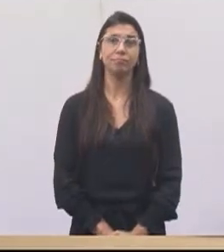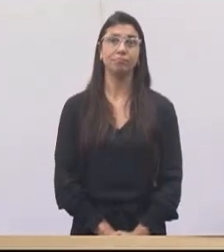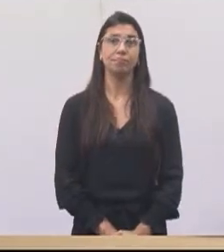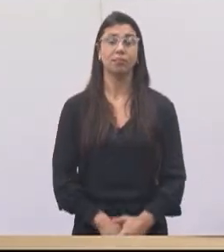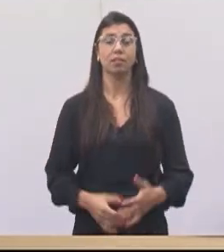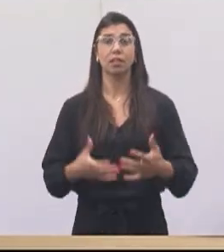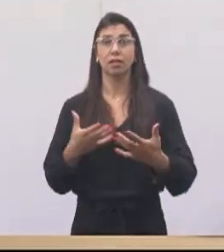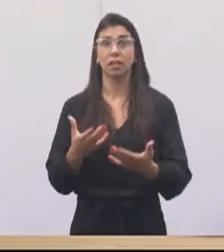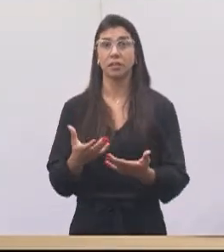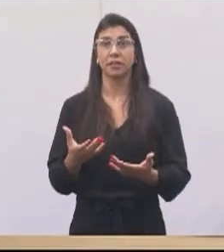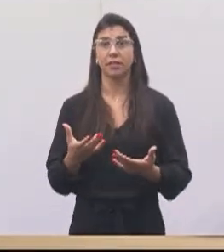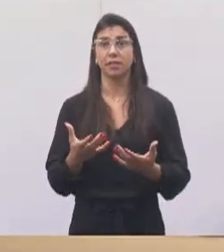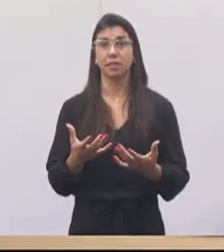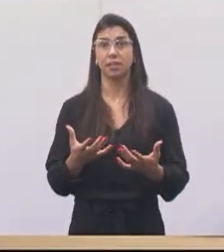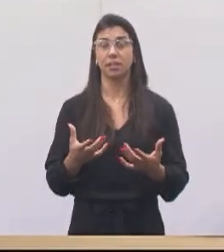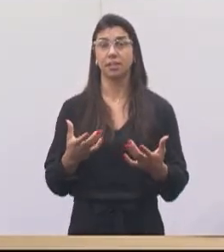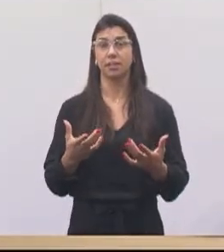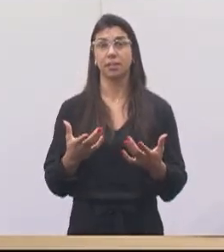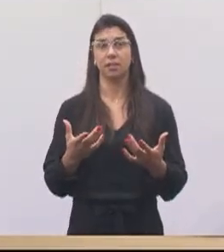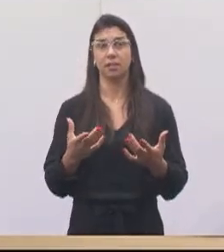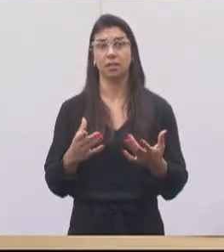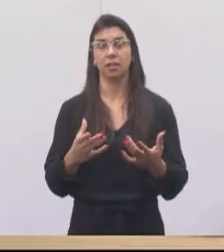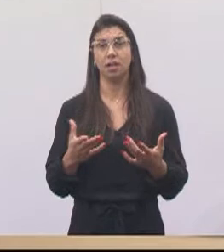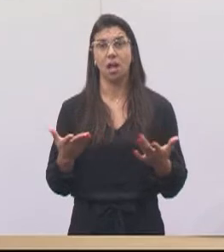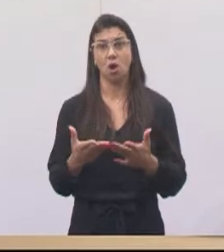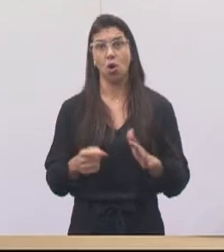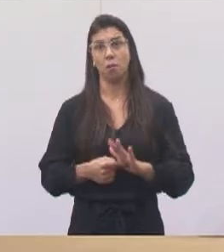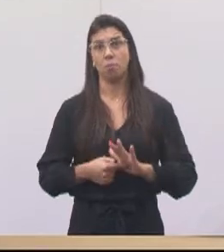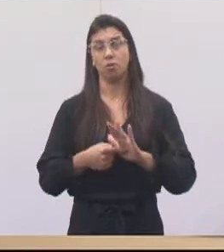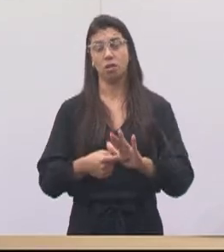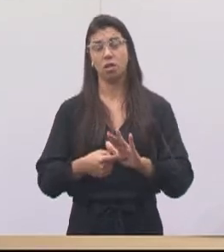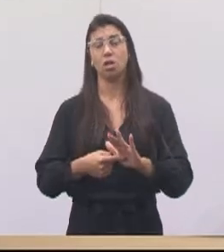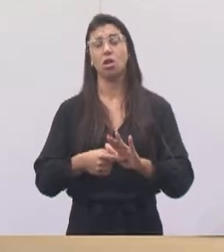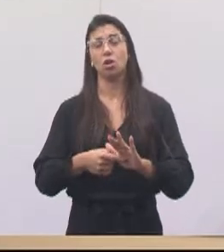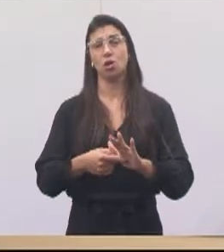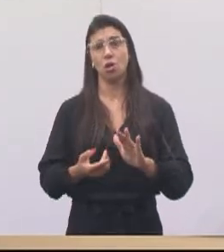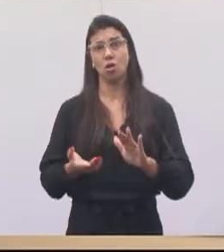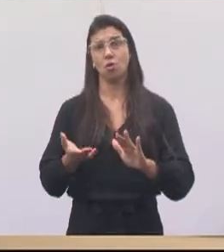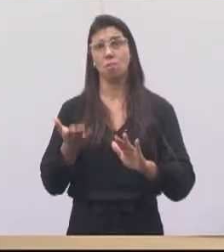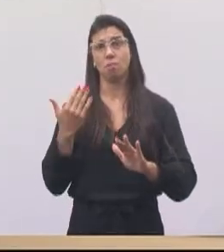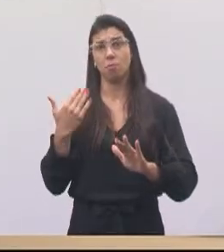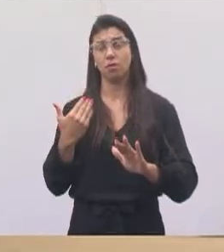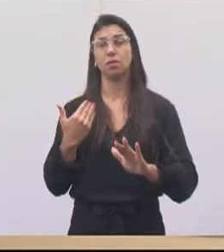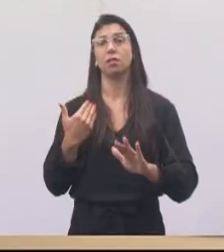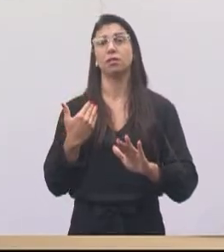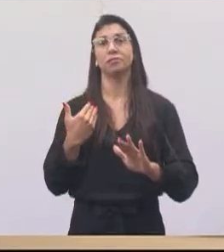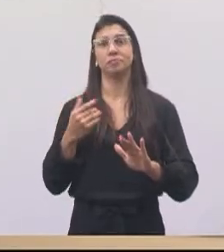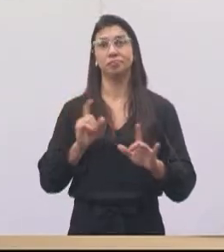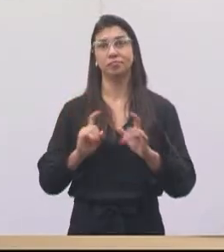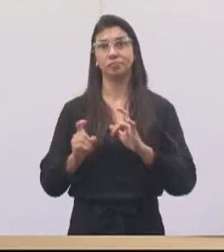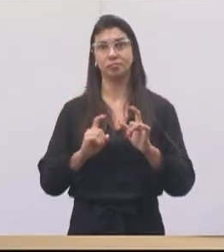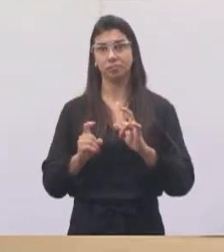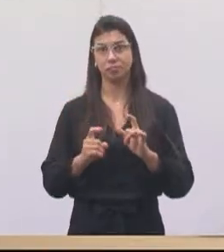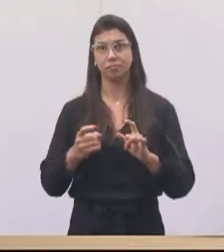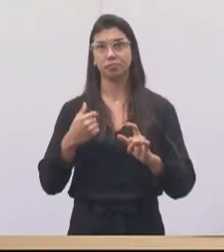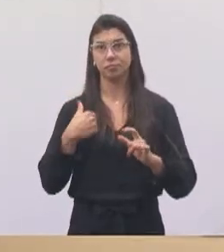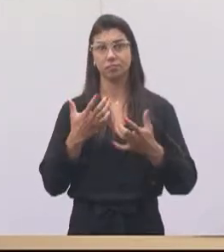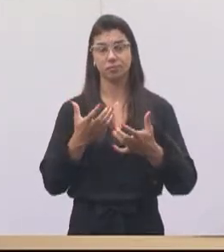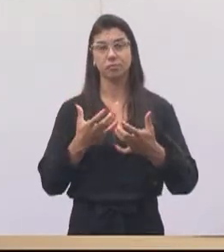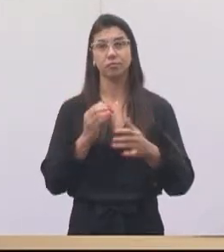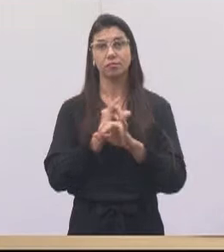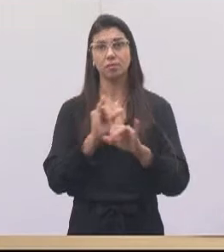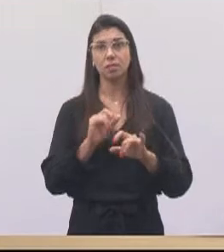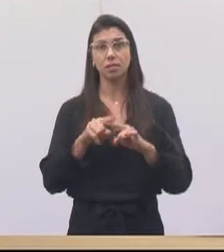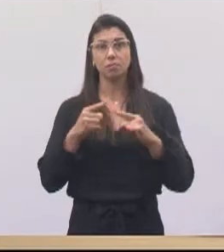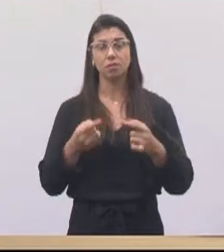Eu só queria atentar aqui, eu já ia dizer isso na sessão passada, mas quero dizer